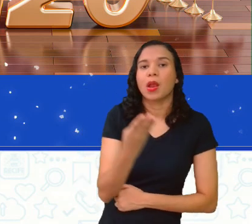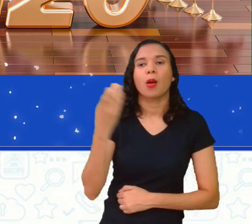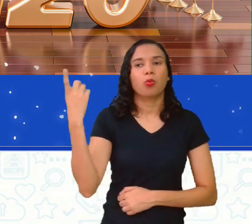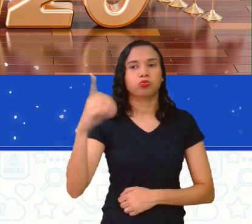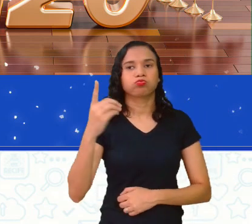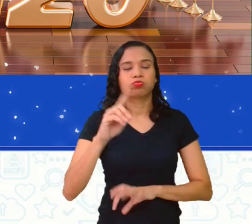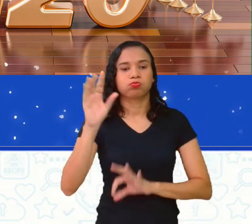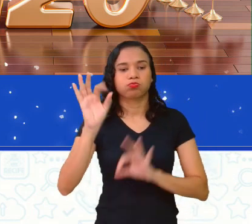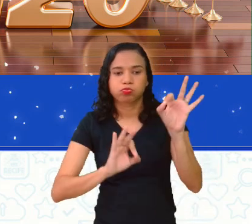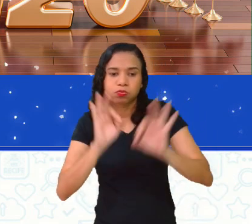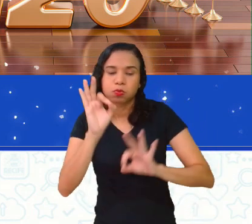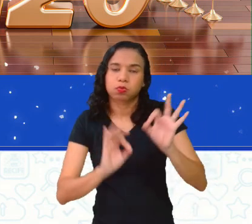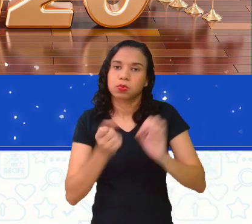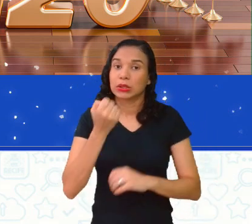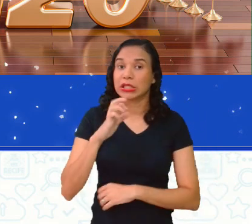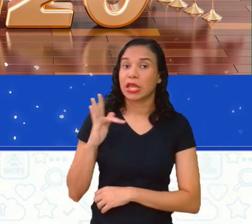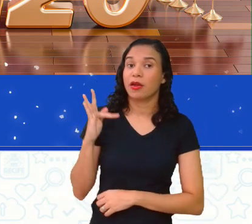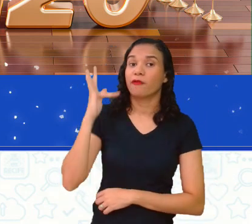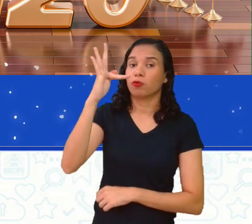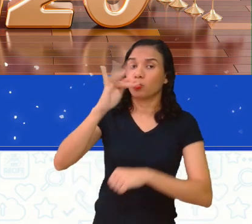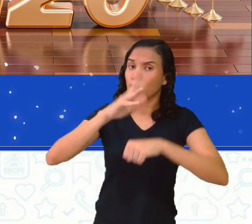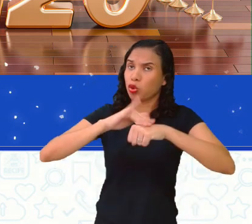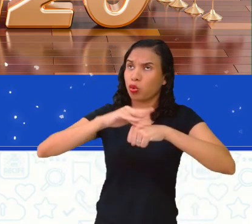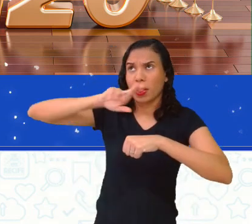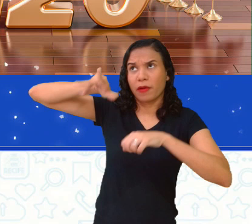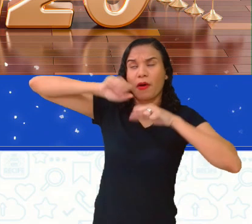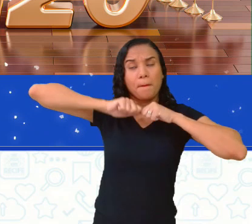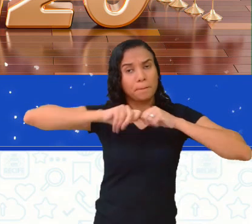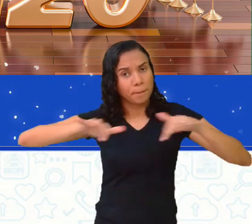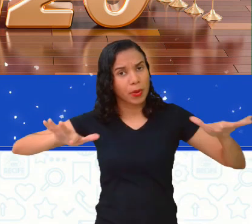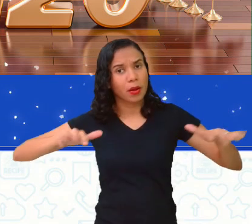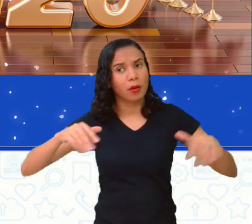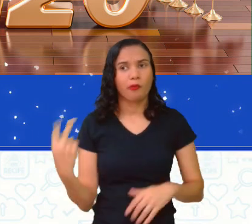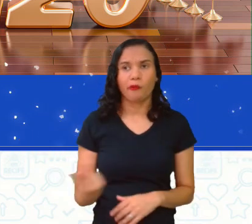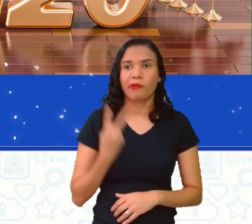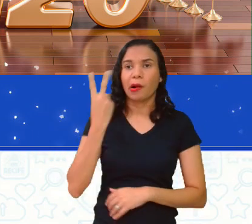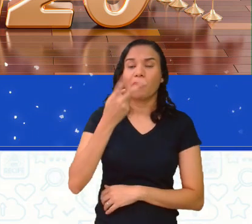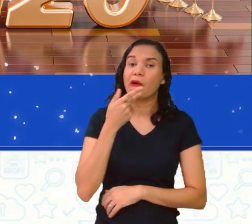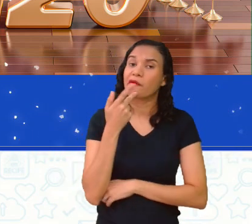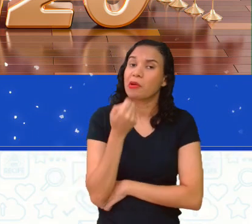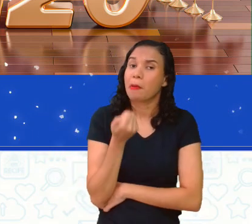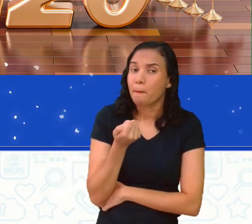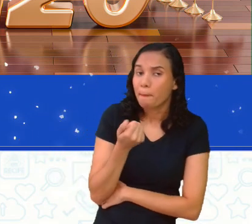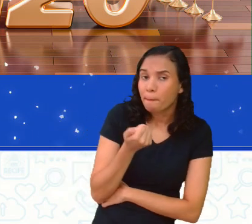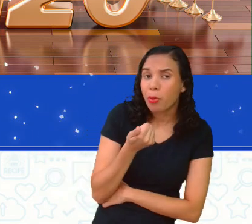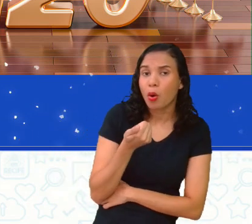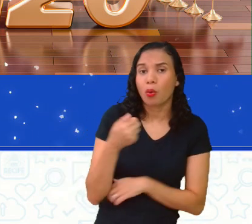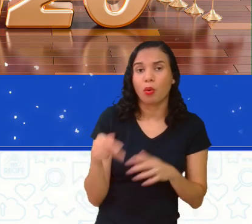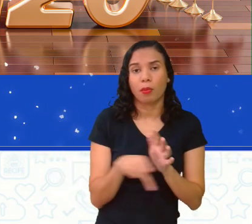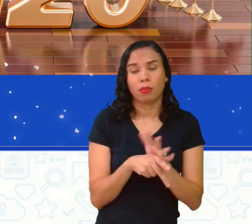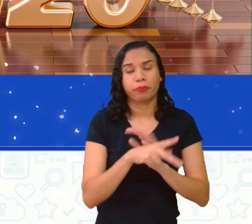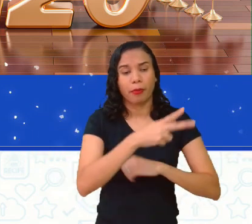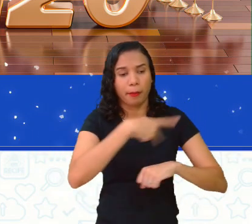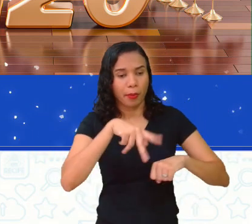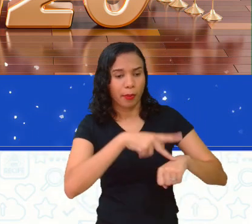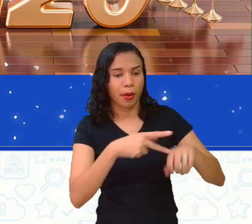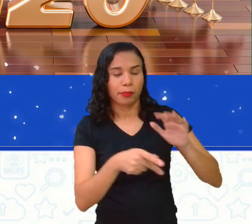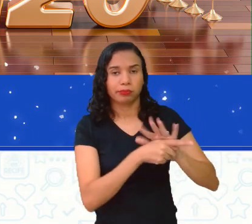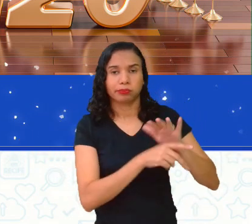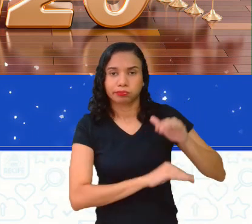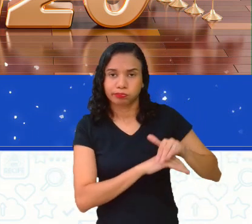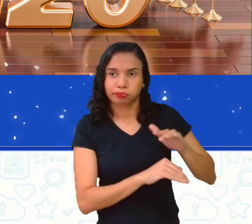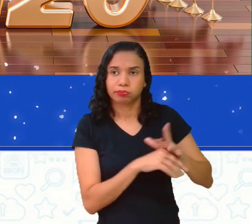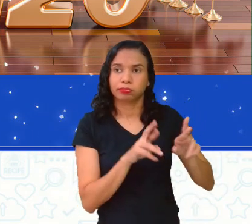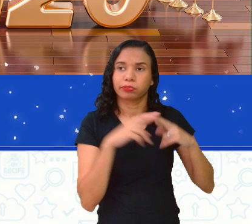para se prepararem para futuras pandemias. Um valor considerado insuficiente pelo país anfitrião da